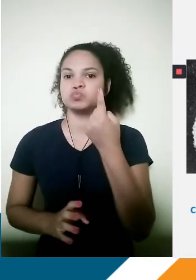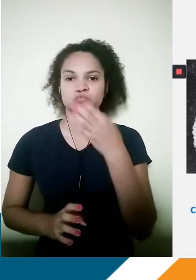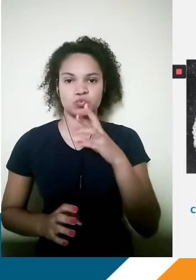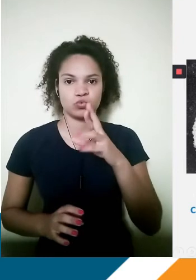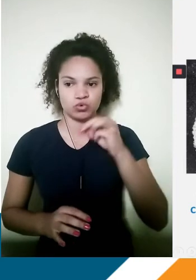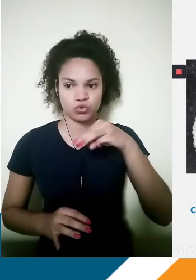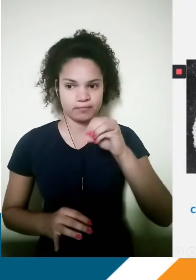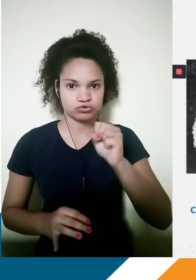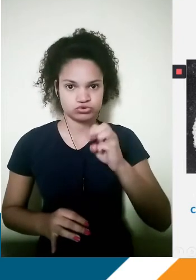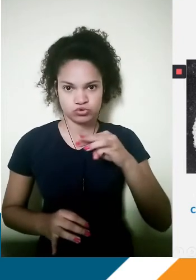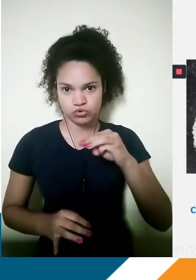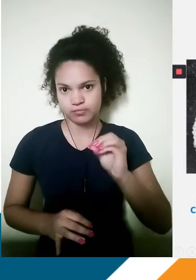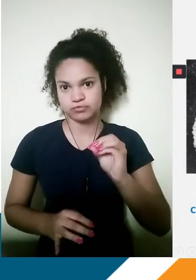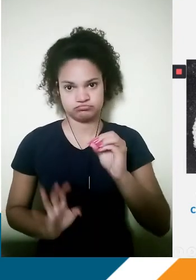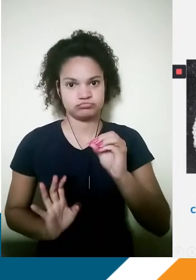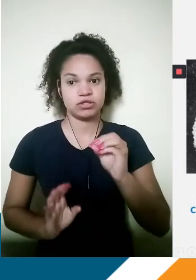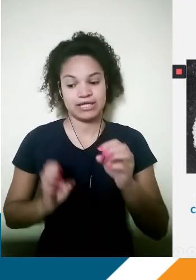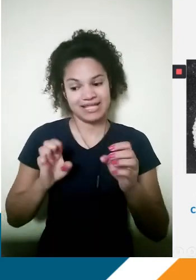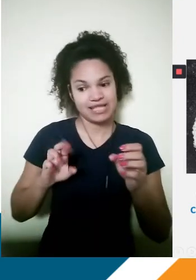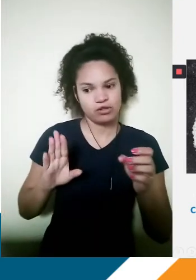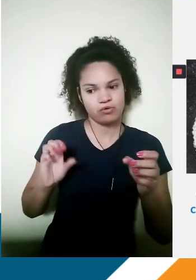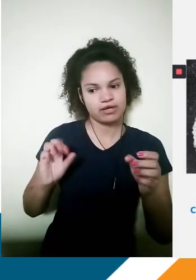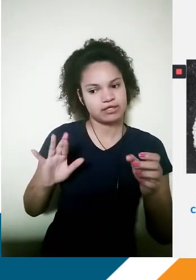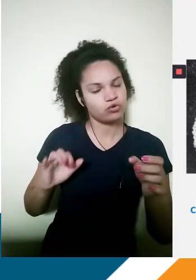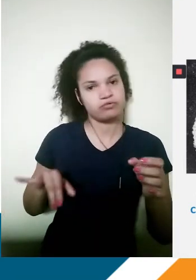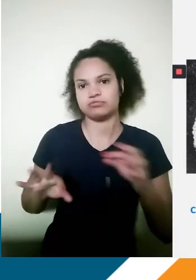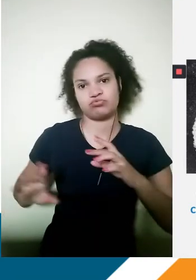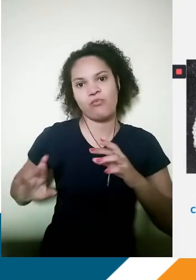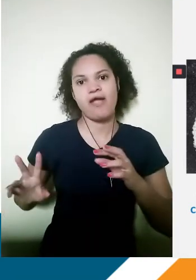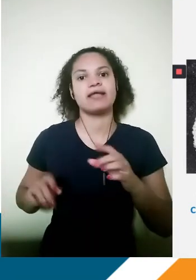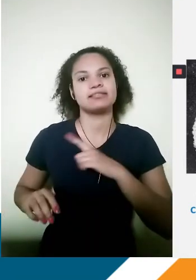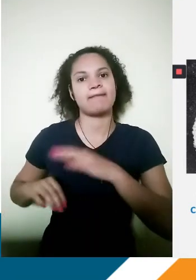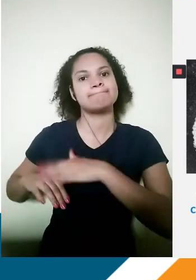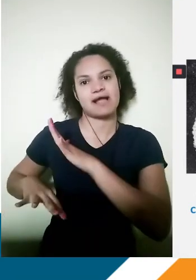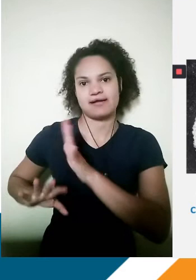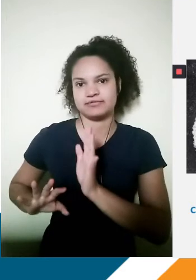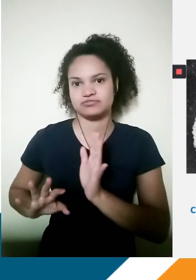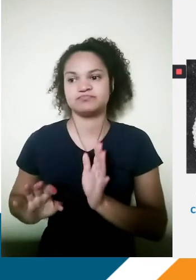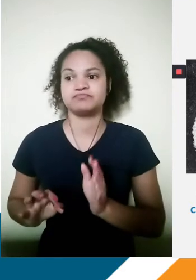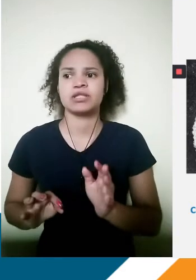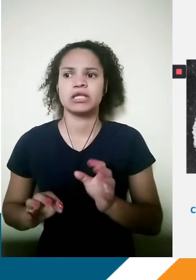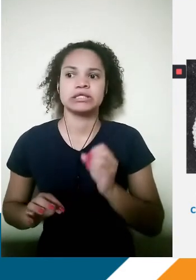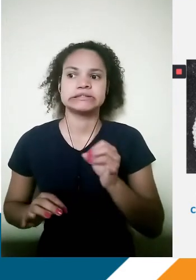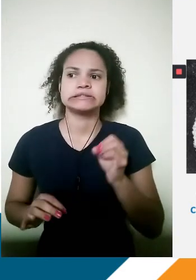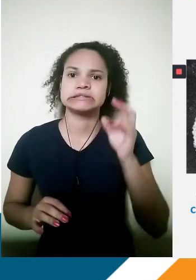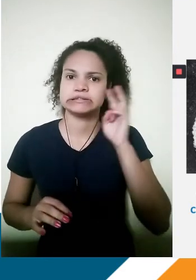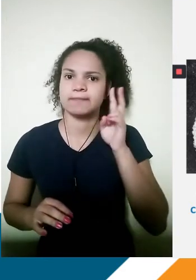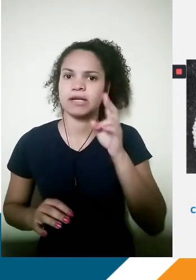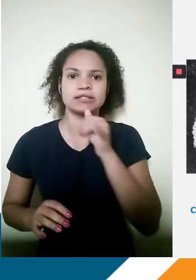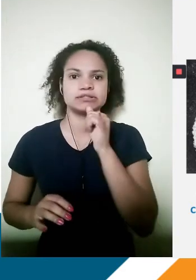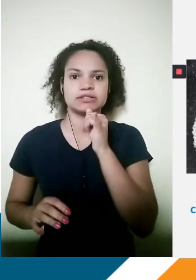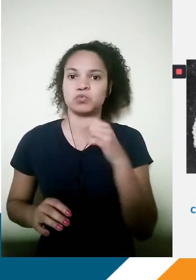o que não acontece com os eucariontes, que possuem mais cromossomos. Só lembrarmos do número de cromossomos